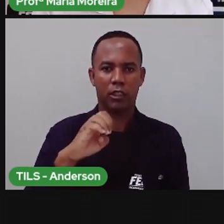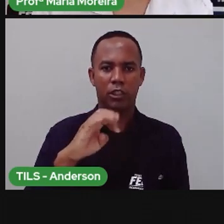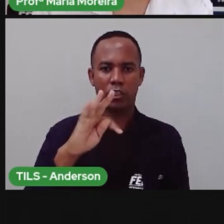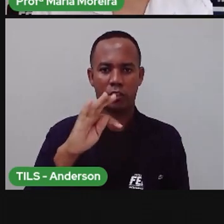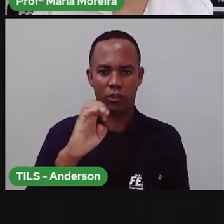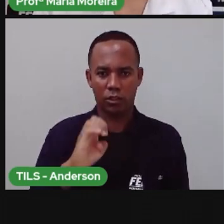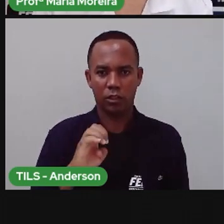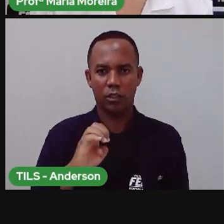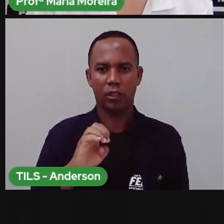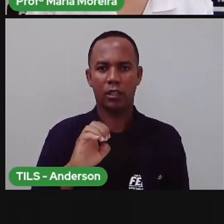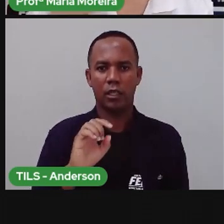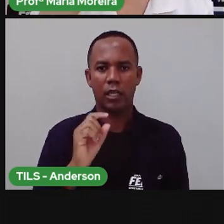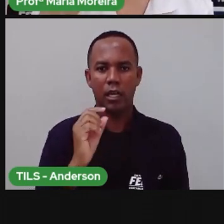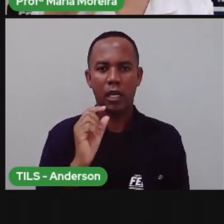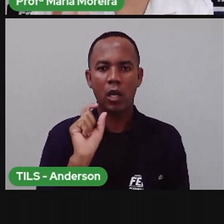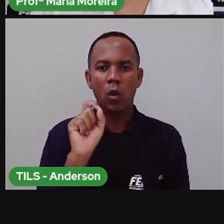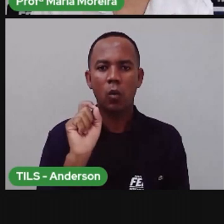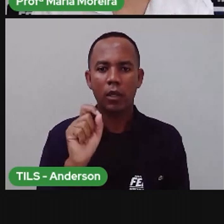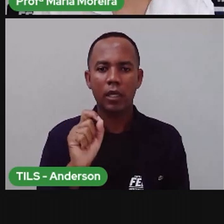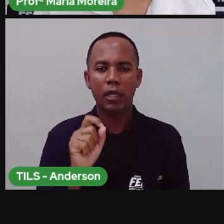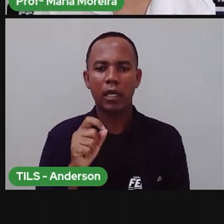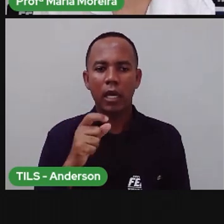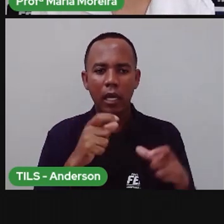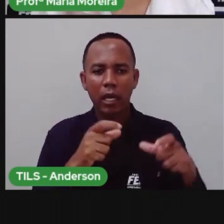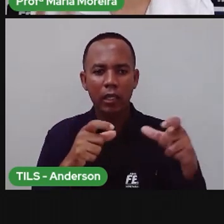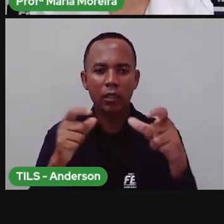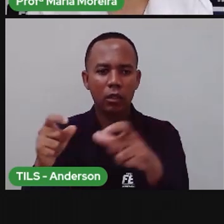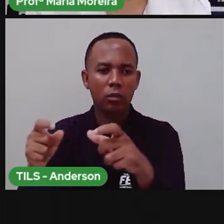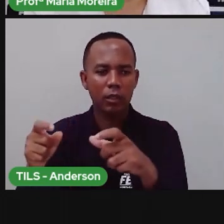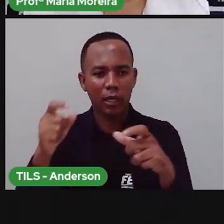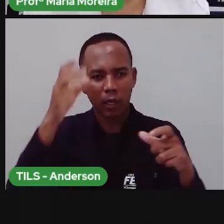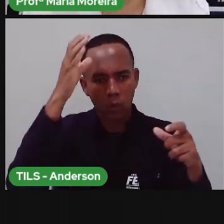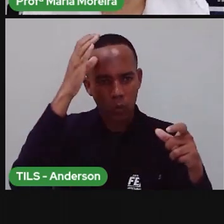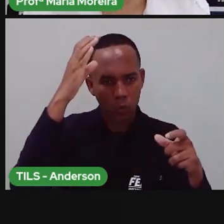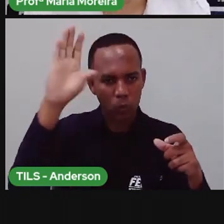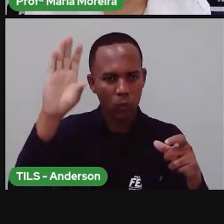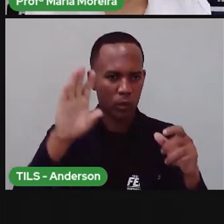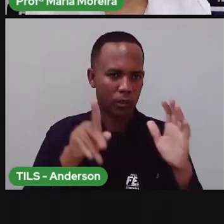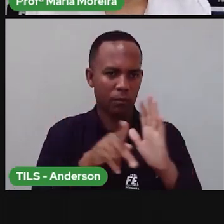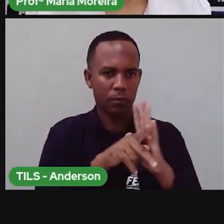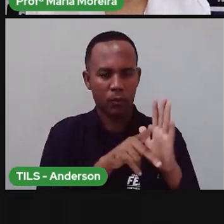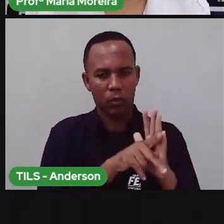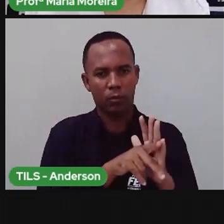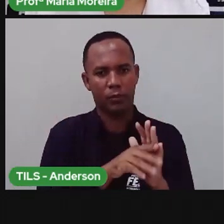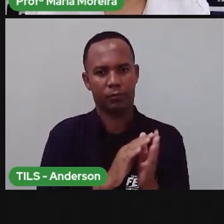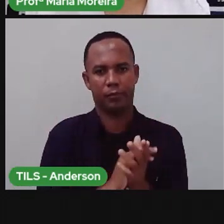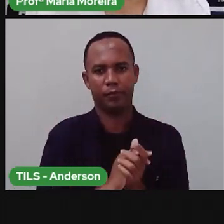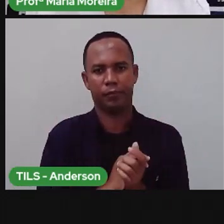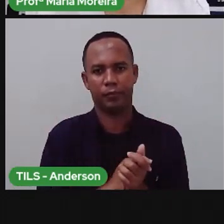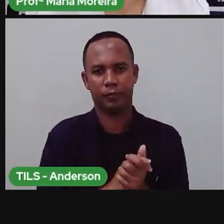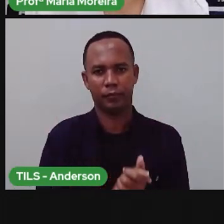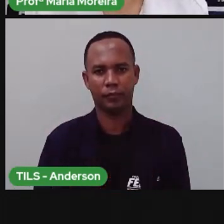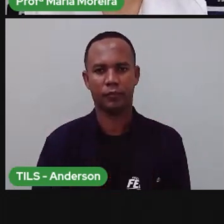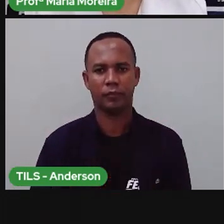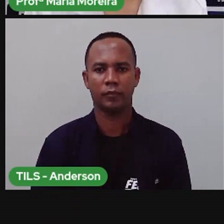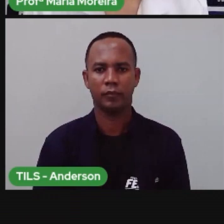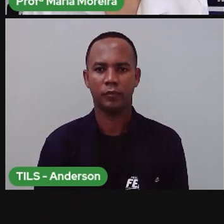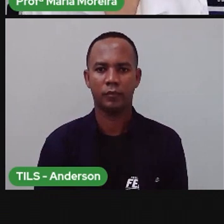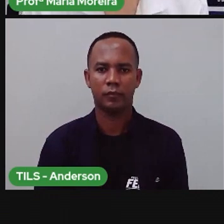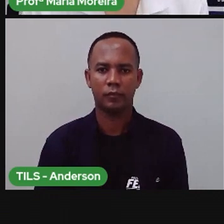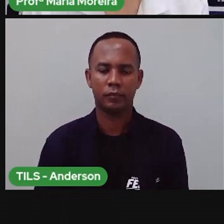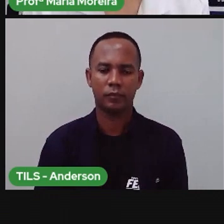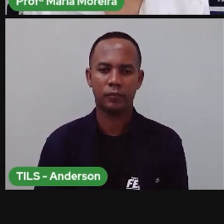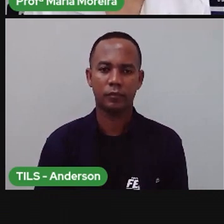sua cultura, com suas especificidades, com suas particularidades, né? Bom,